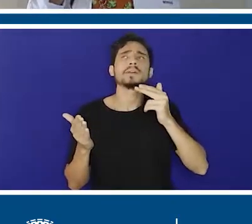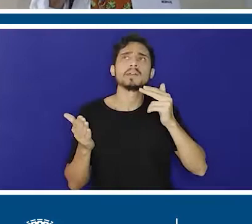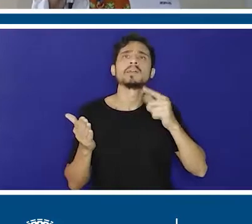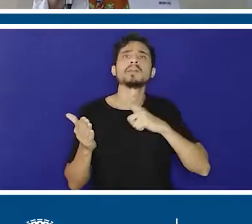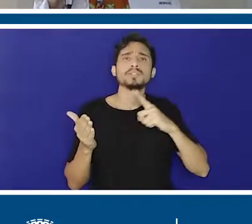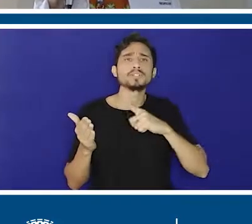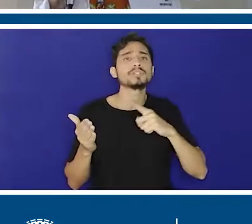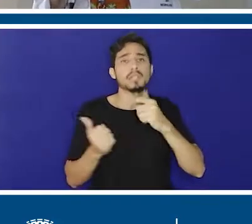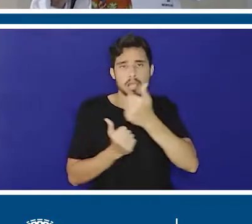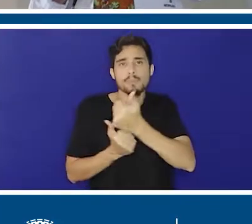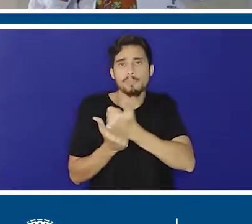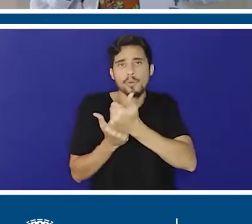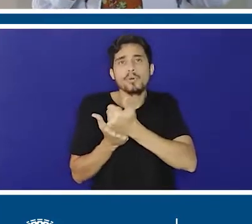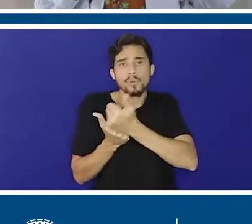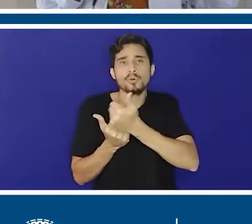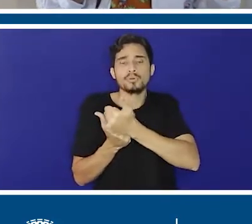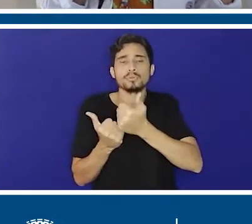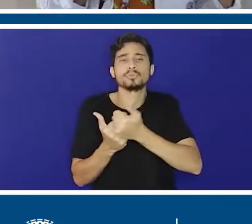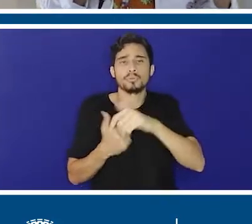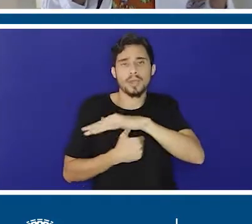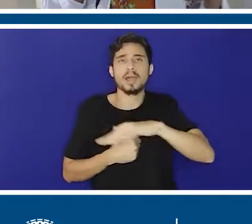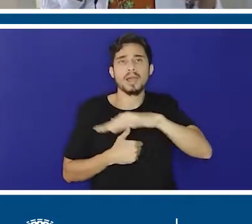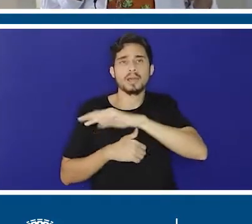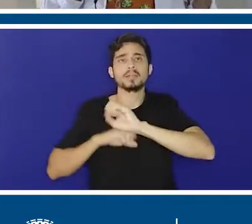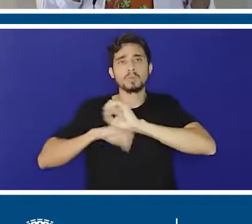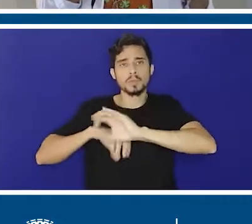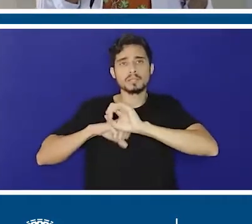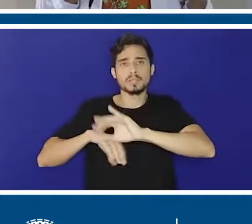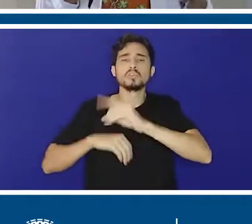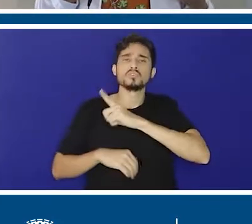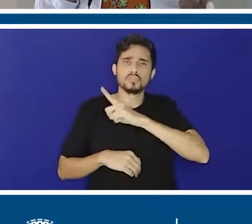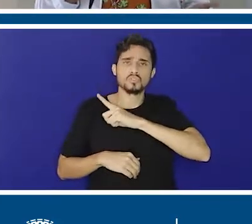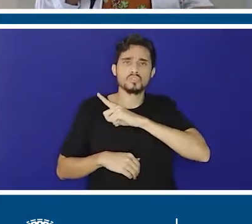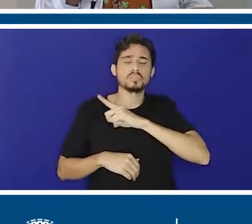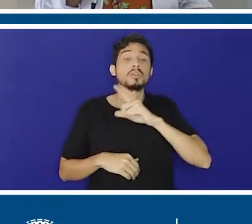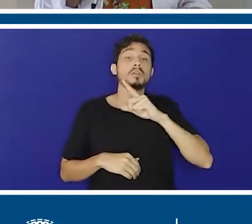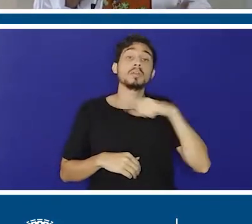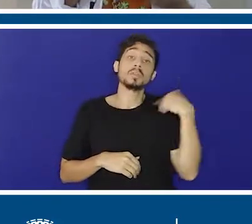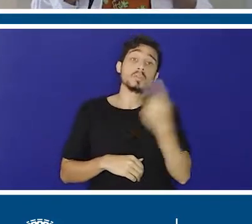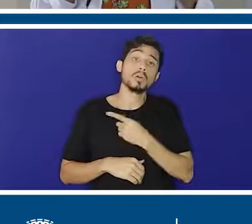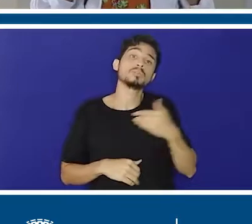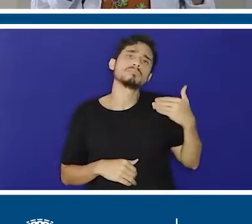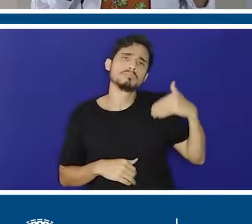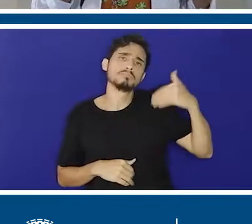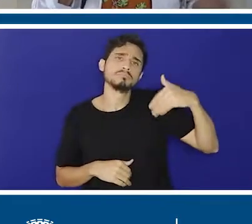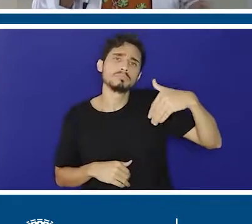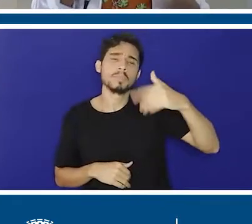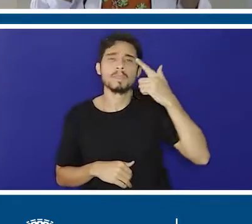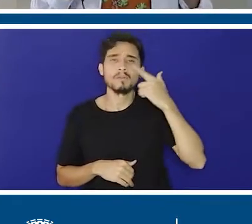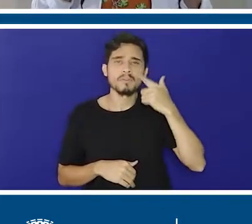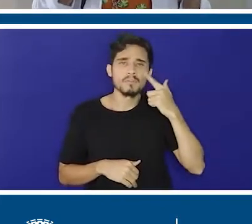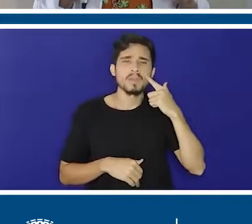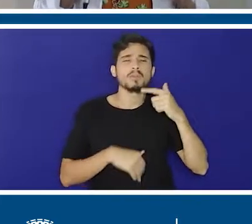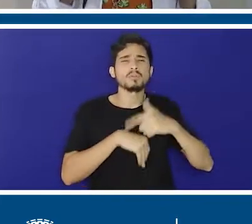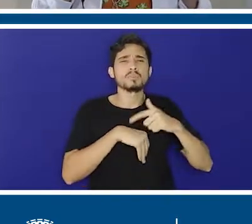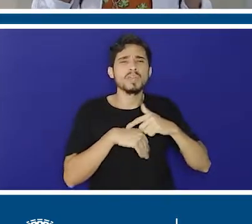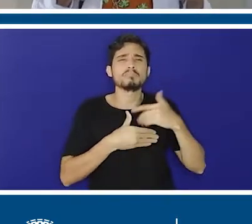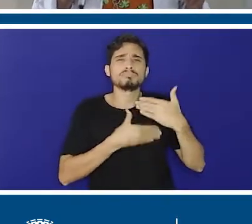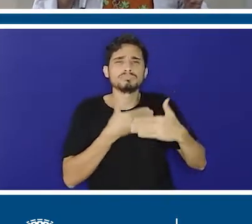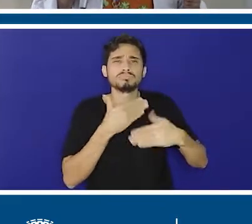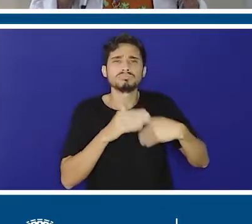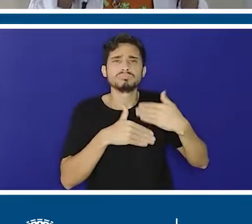tinha muito da assistência, educação ainda, né? E a gente foi vendo ao longo do